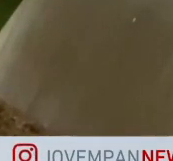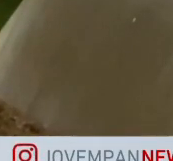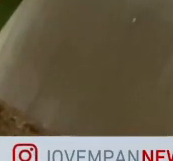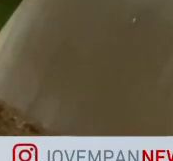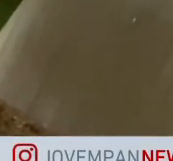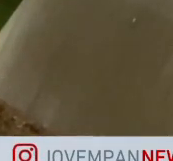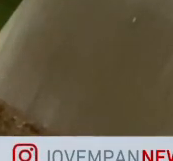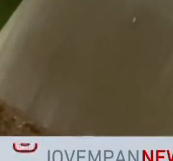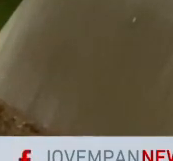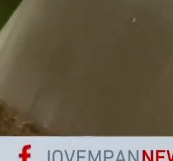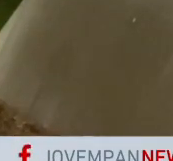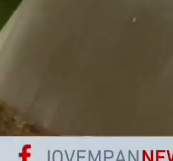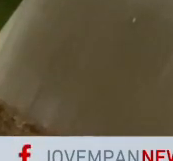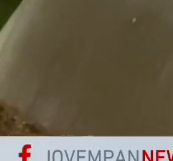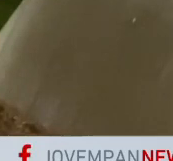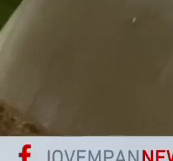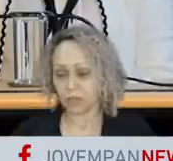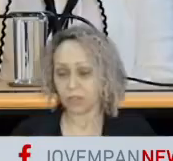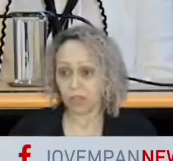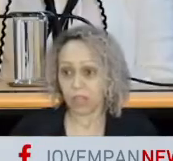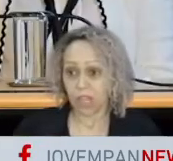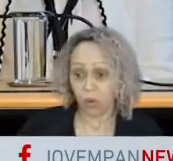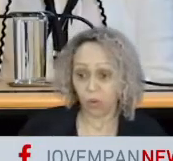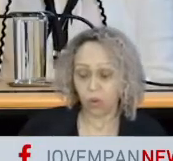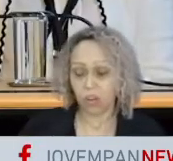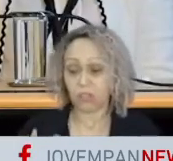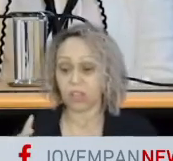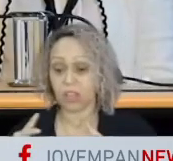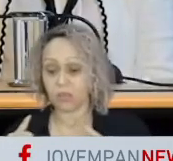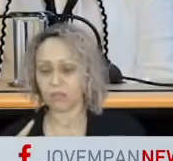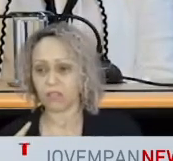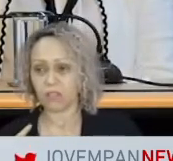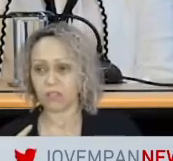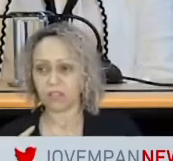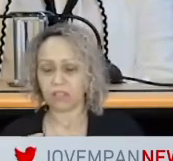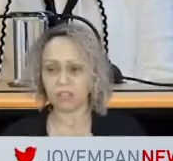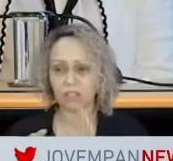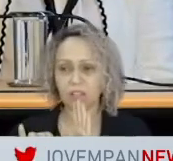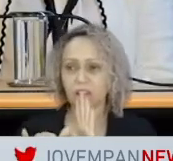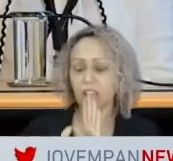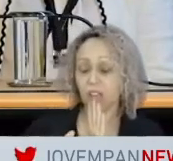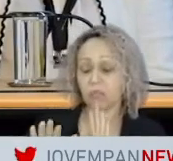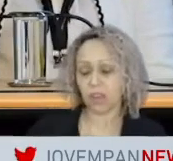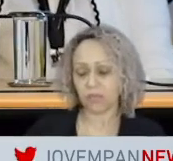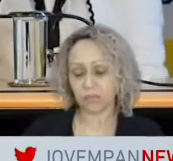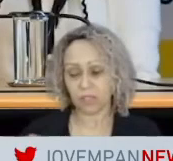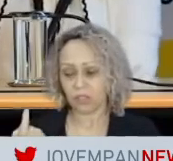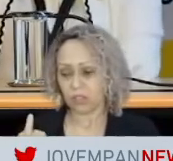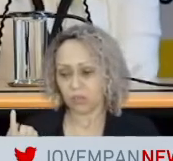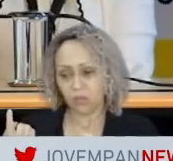do Ministério da Indústria, Comércio e Serviços. Então, nós somos contra essa visão, né? de um banco que